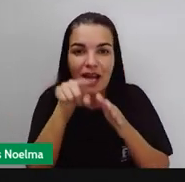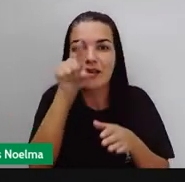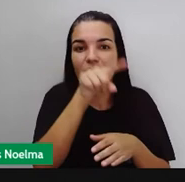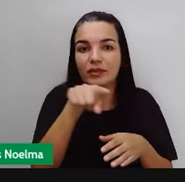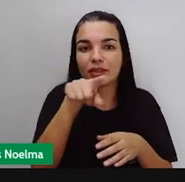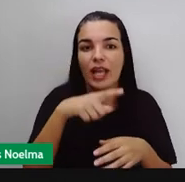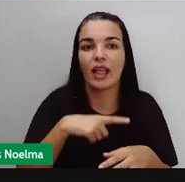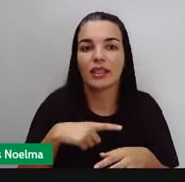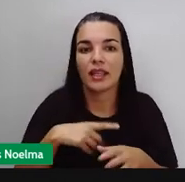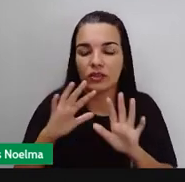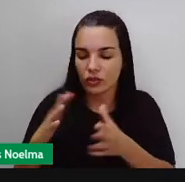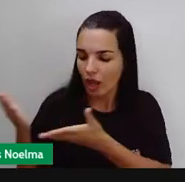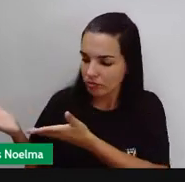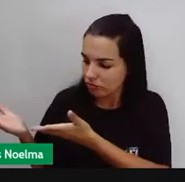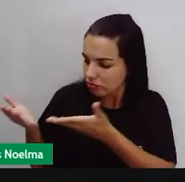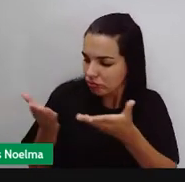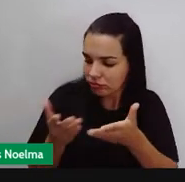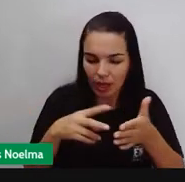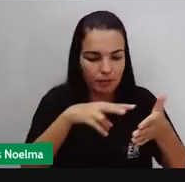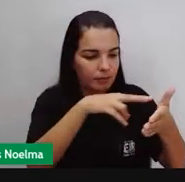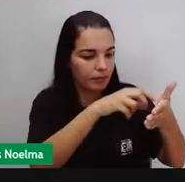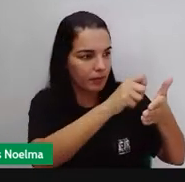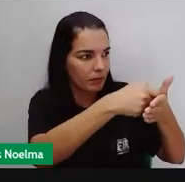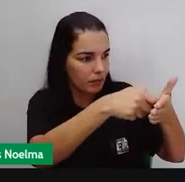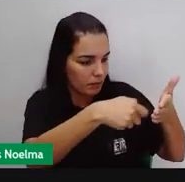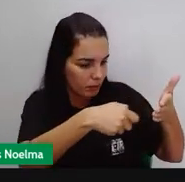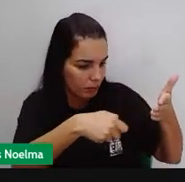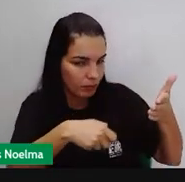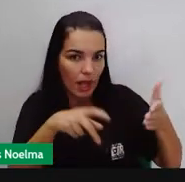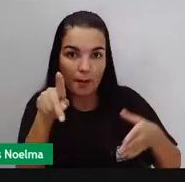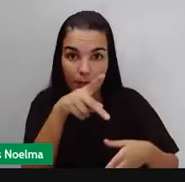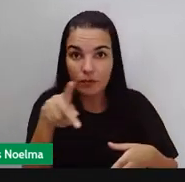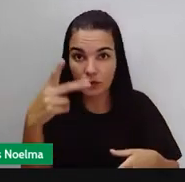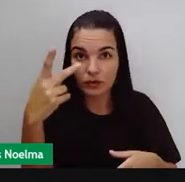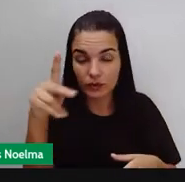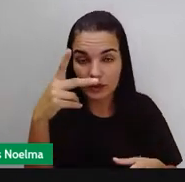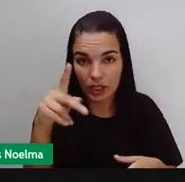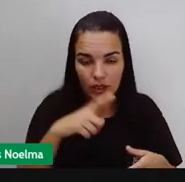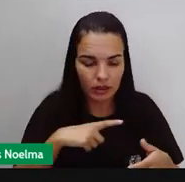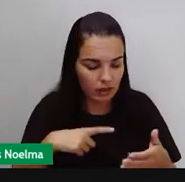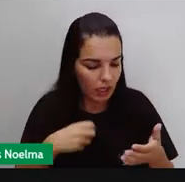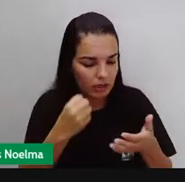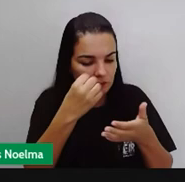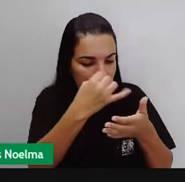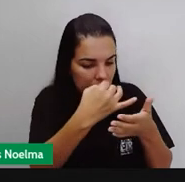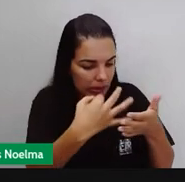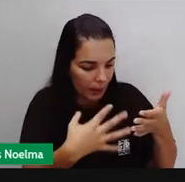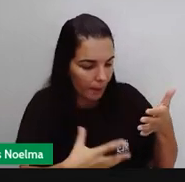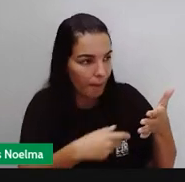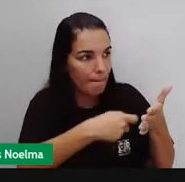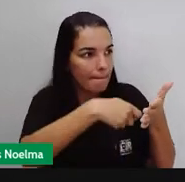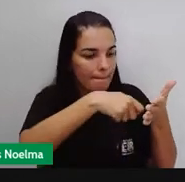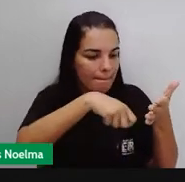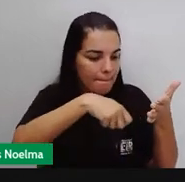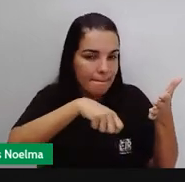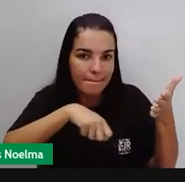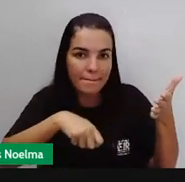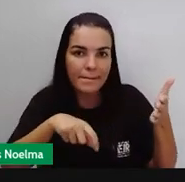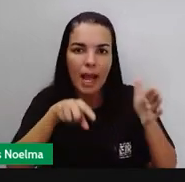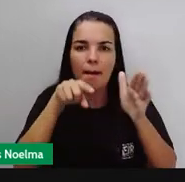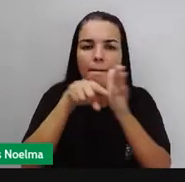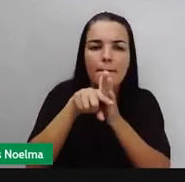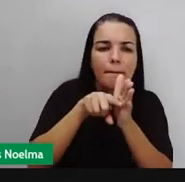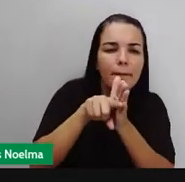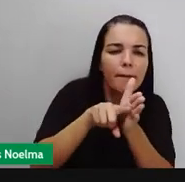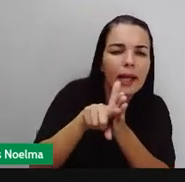ter recebido aí uma ficha, né, das professoras de vocês, onde você deverá preencher a partir de uma investigação